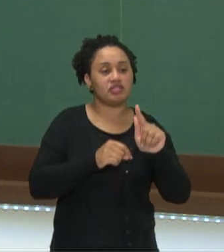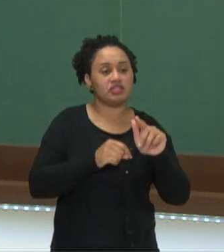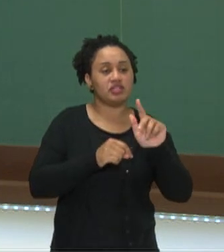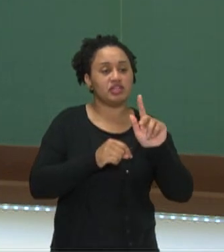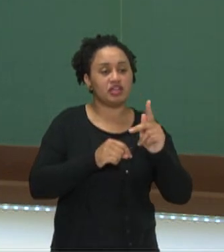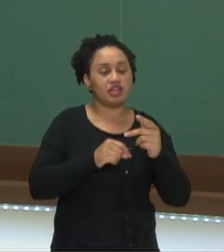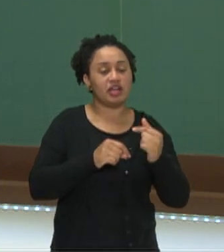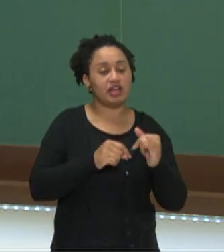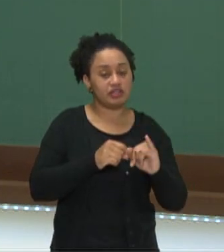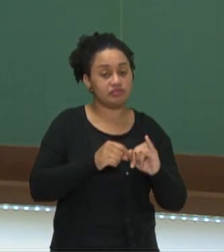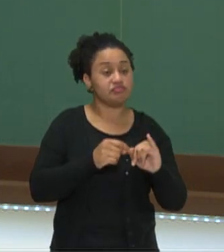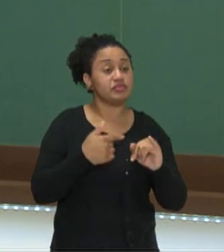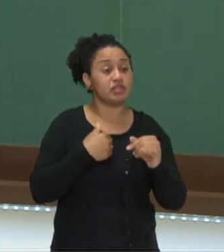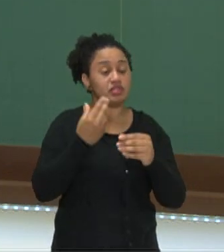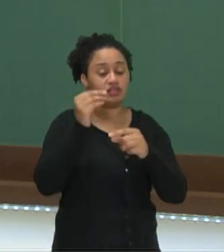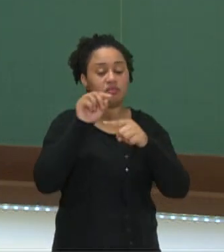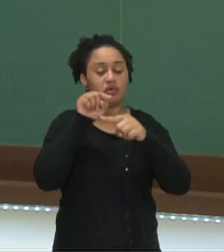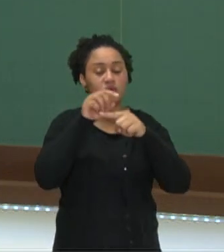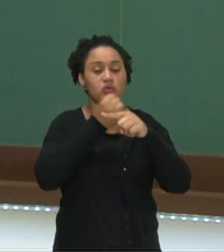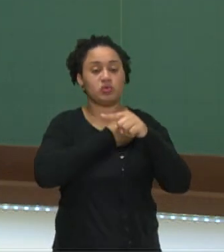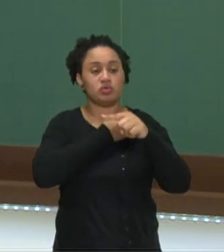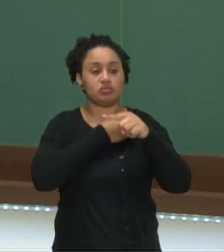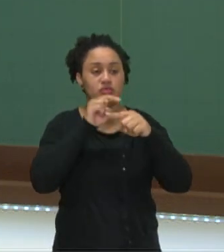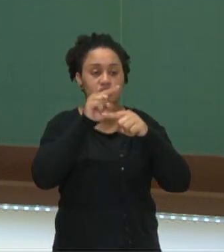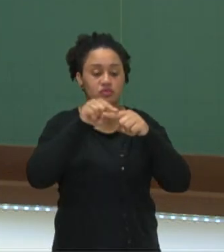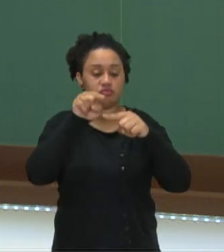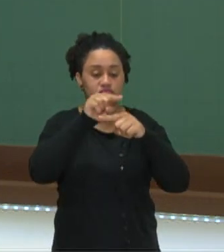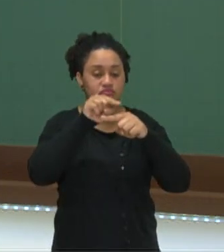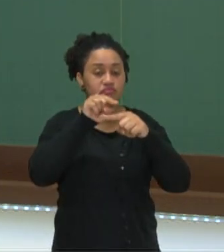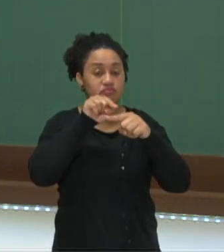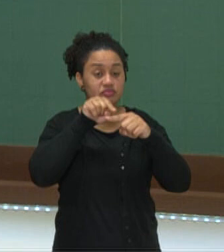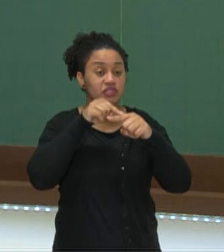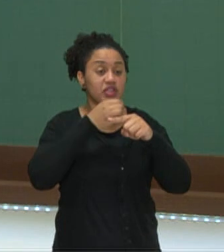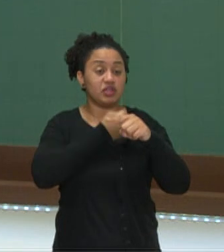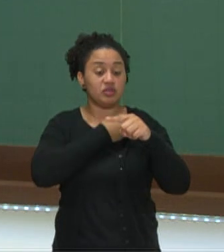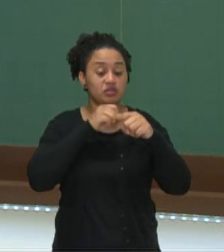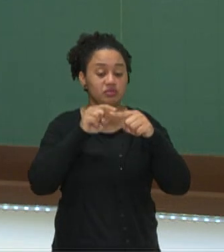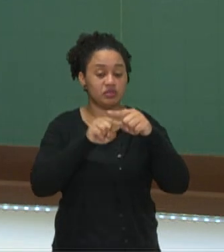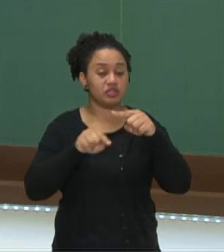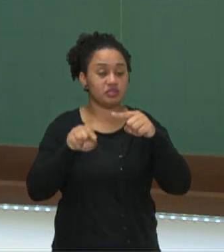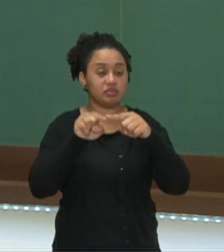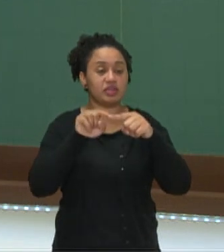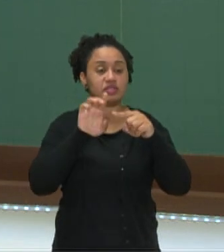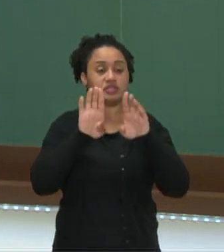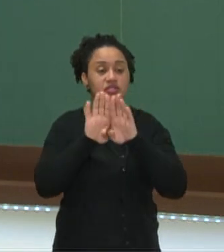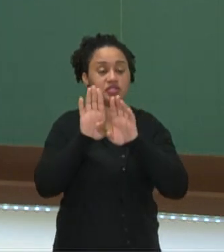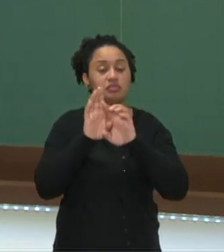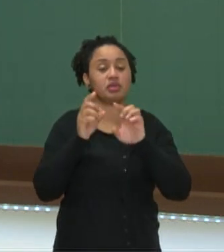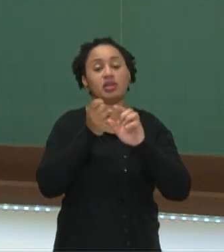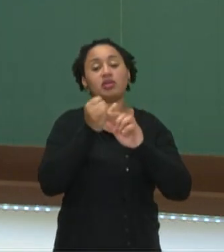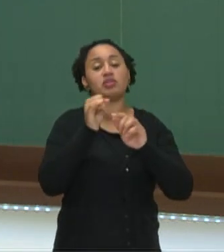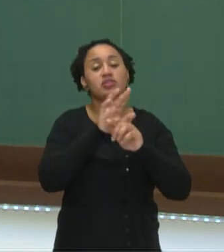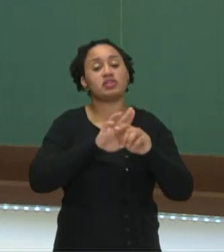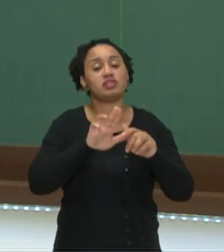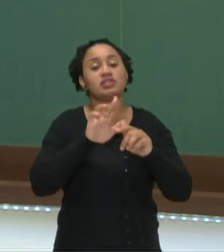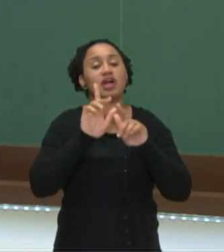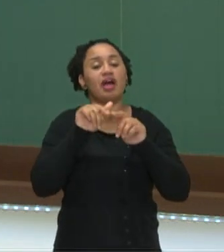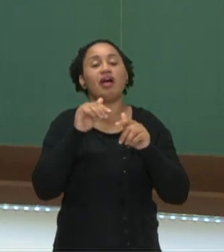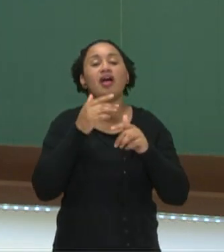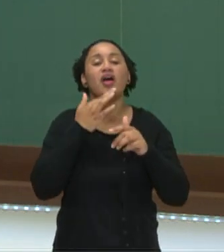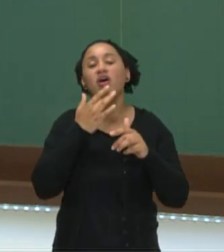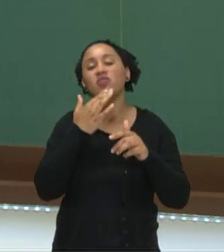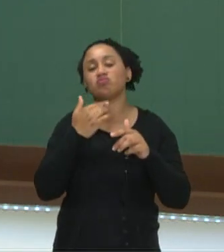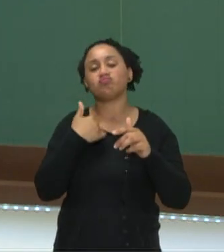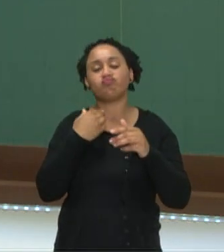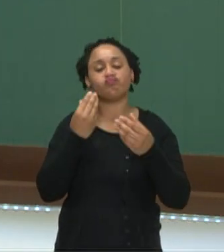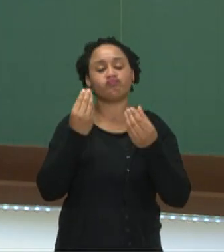numerador, que é quantas partes você está considerando. Então, considerem que a parte que você vai usar é a parte colorida para pôr no